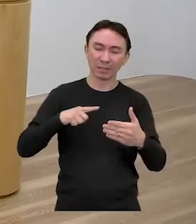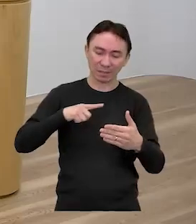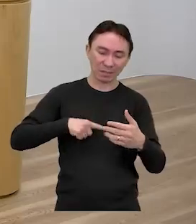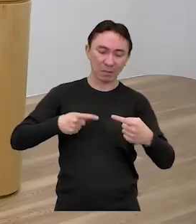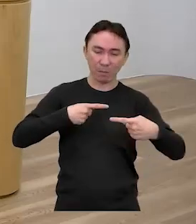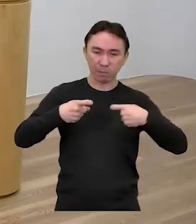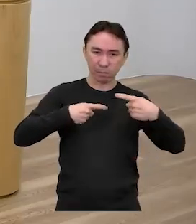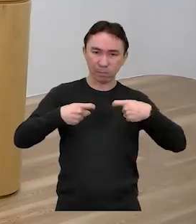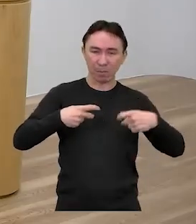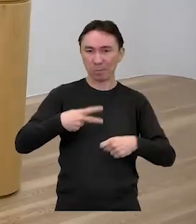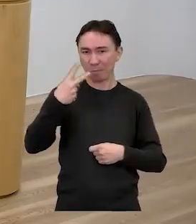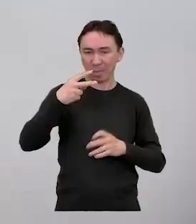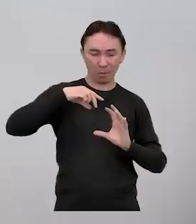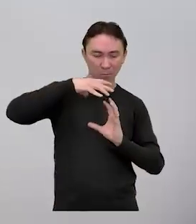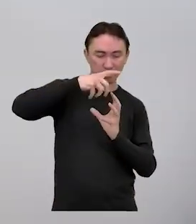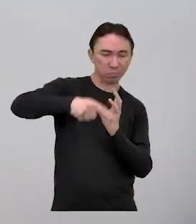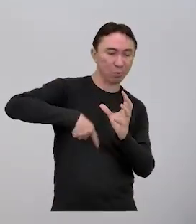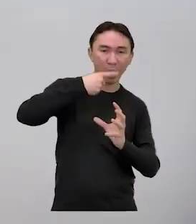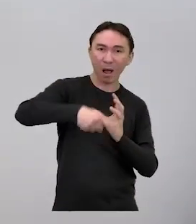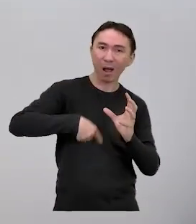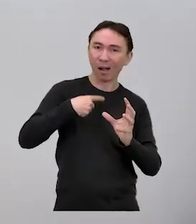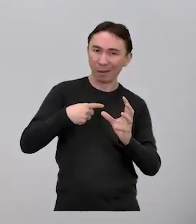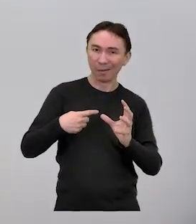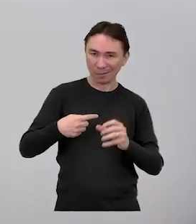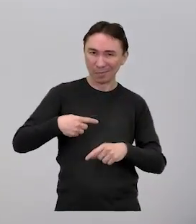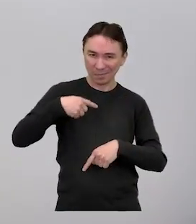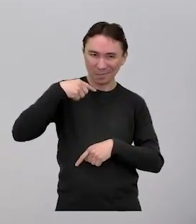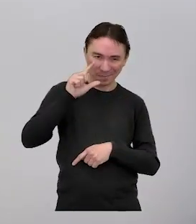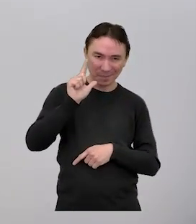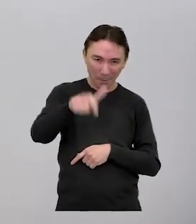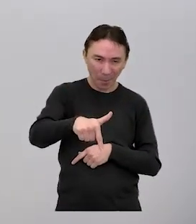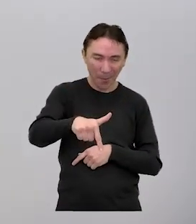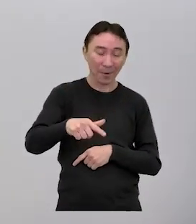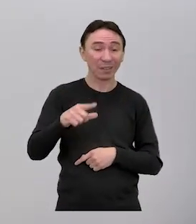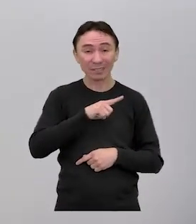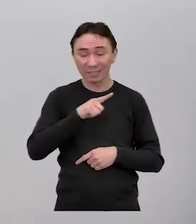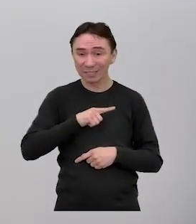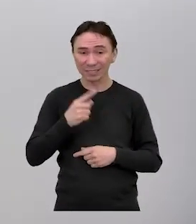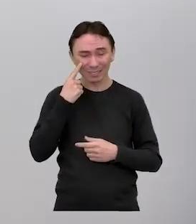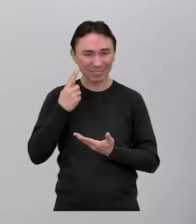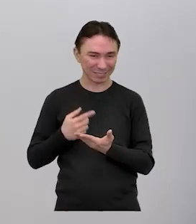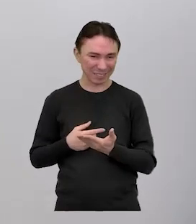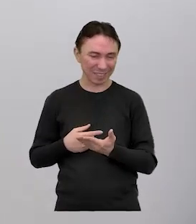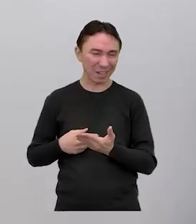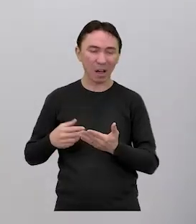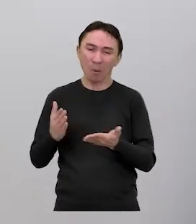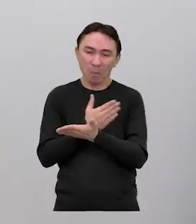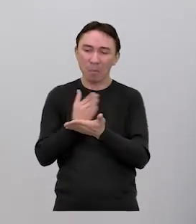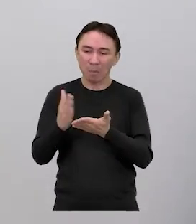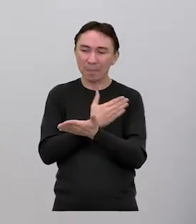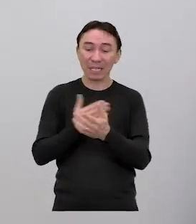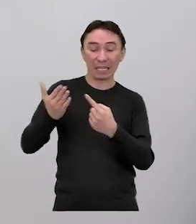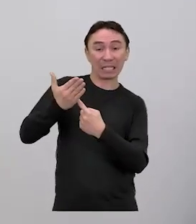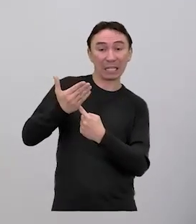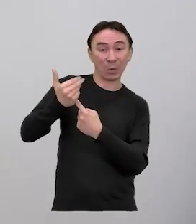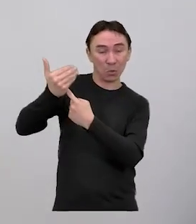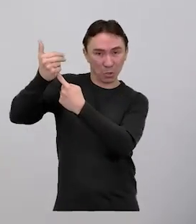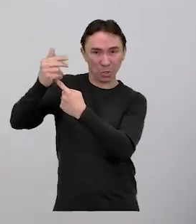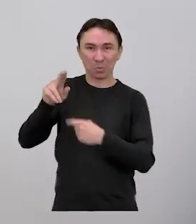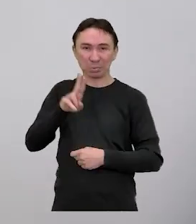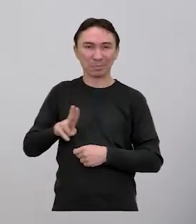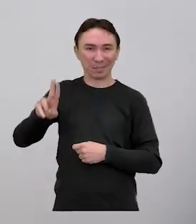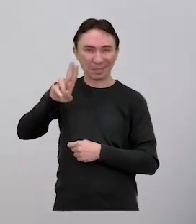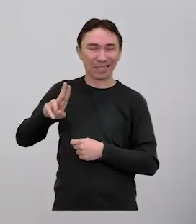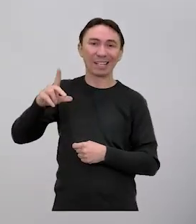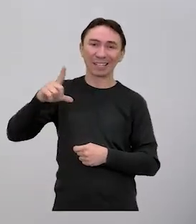né? Exatamente. Então, muitas das tecnologias utilizadas aí para a própria guerra, né, a tecnologia bélica, após